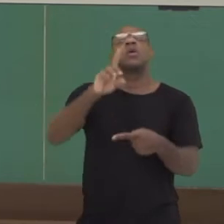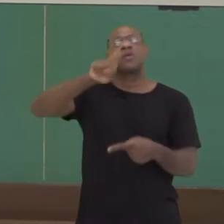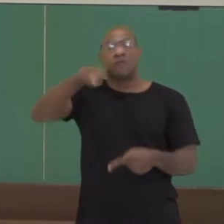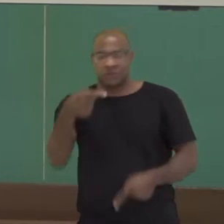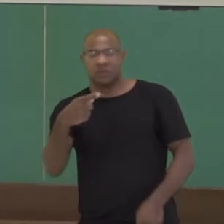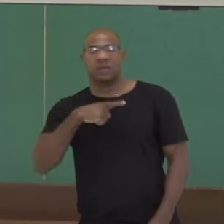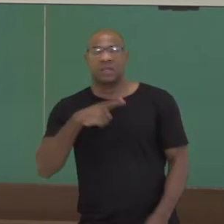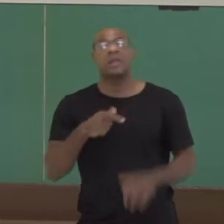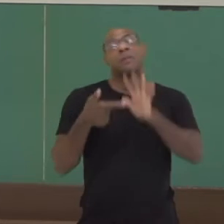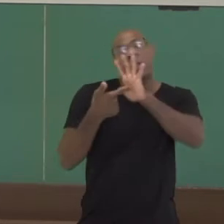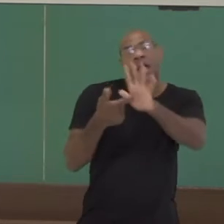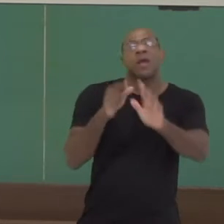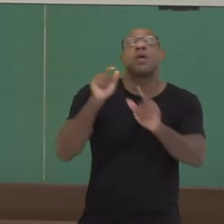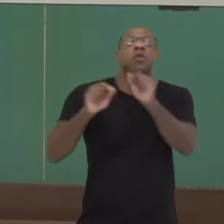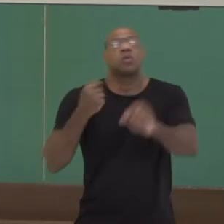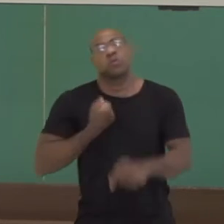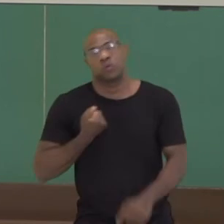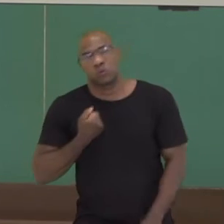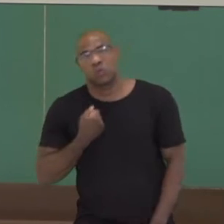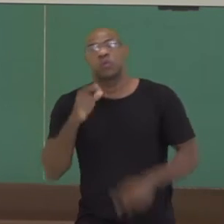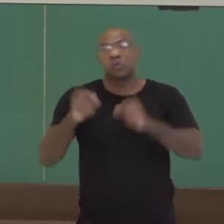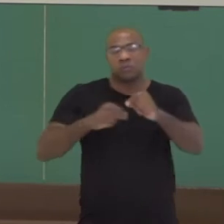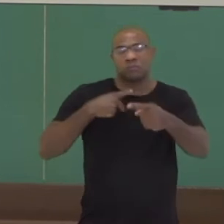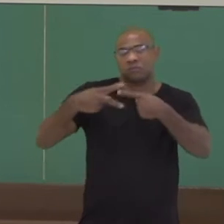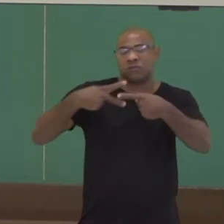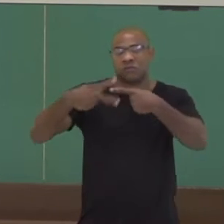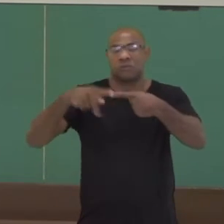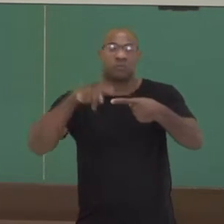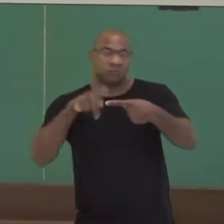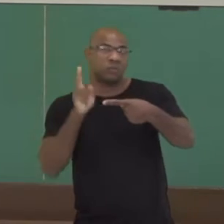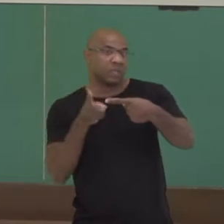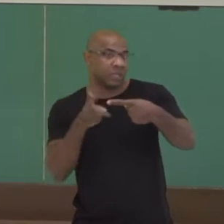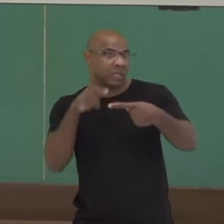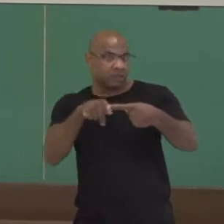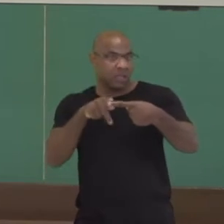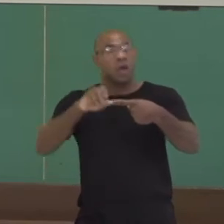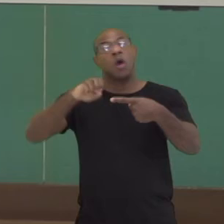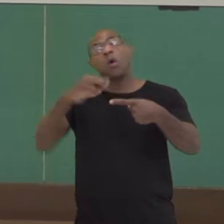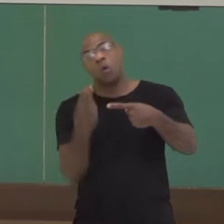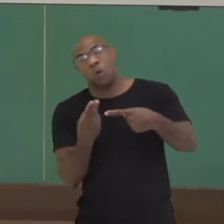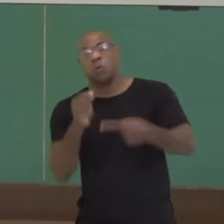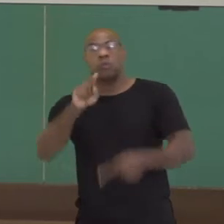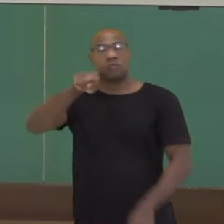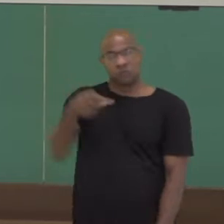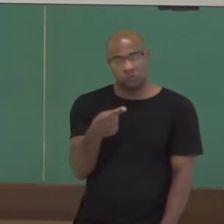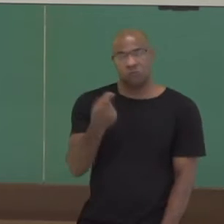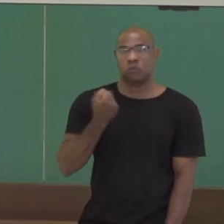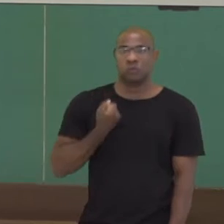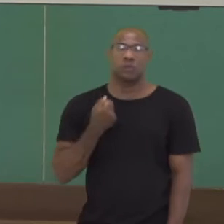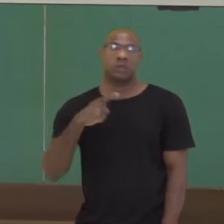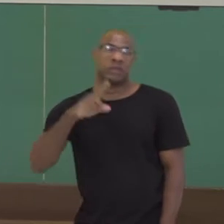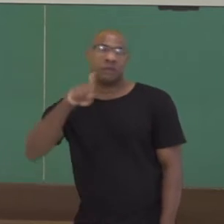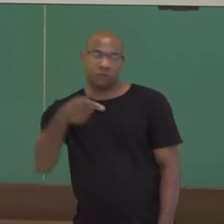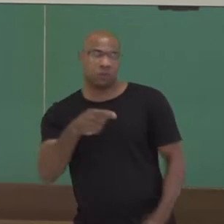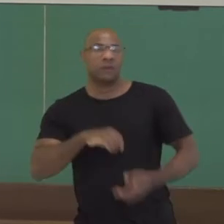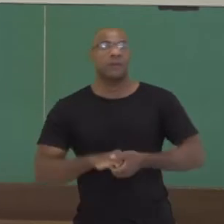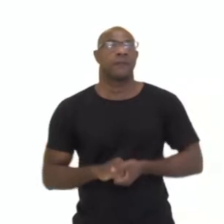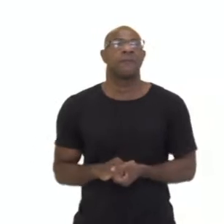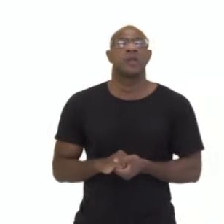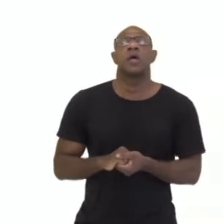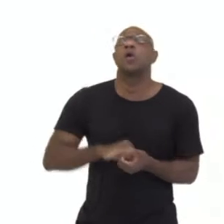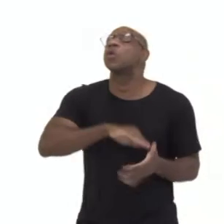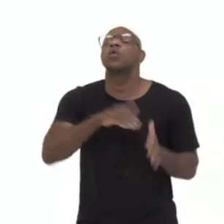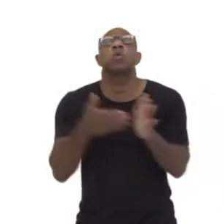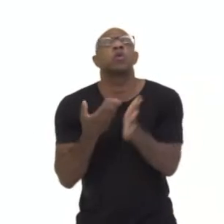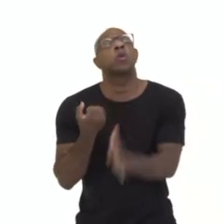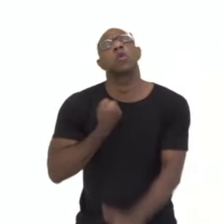isso, são representados pelos números na forma fracionária ou decimal. Então, todo